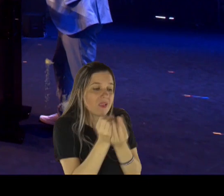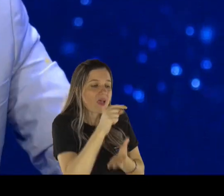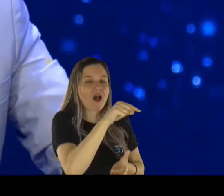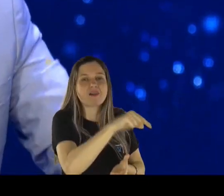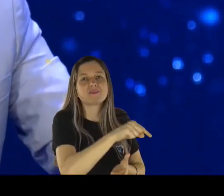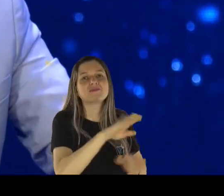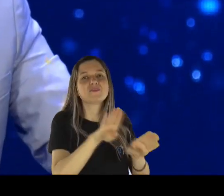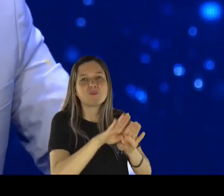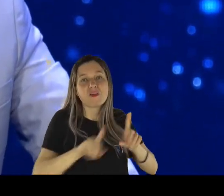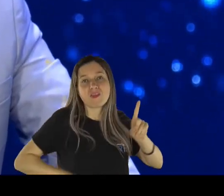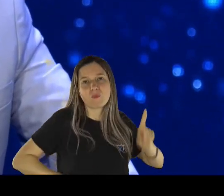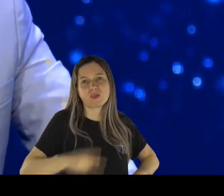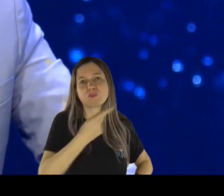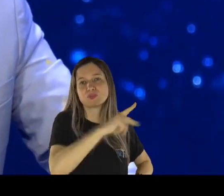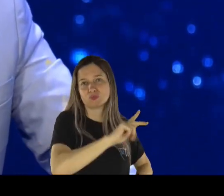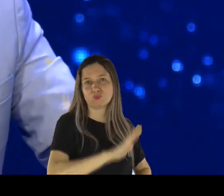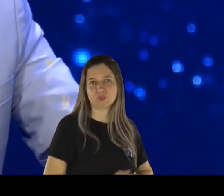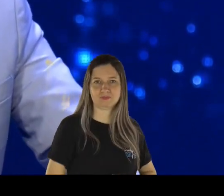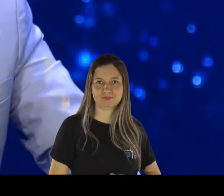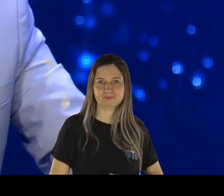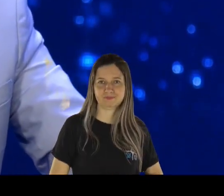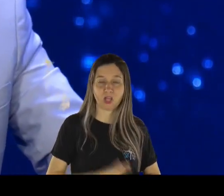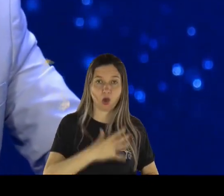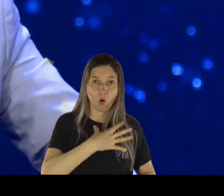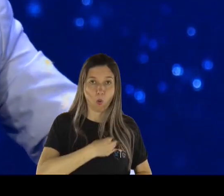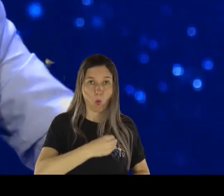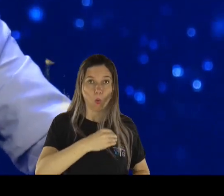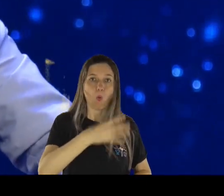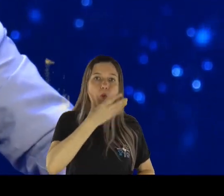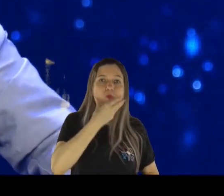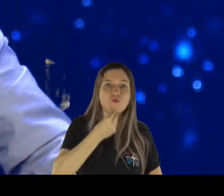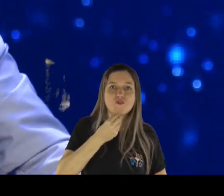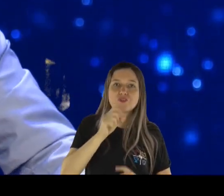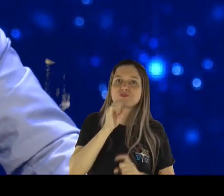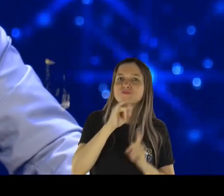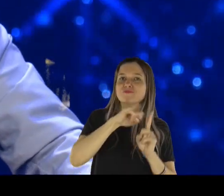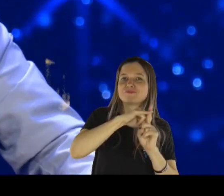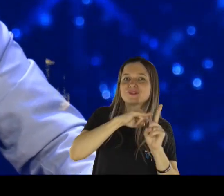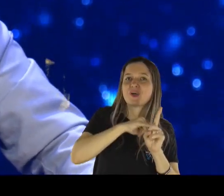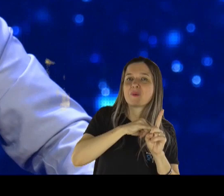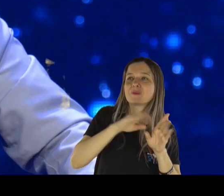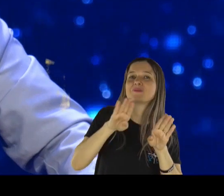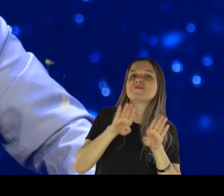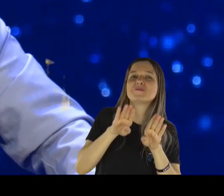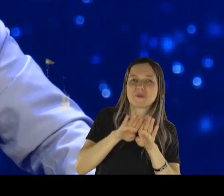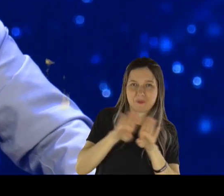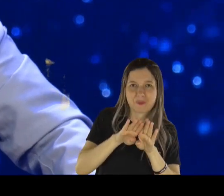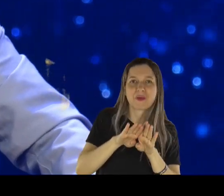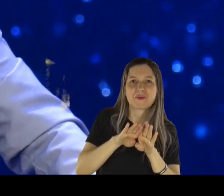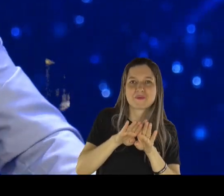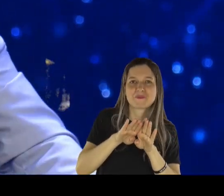Nada é impossível para Deus. Esquecemos disso, nada é impossível para Deus.